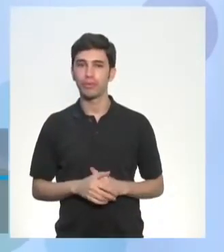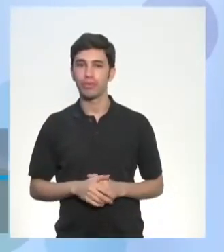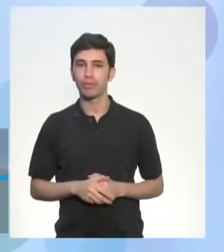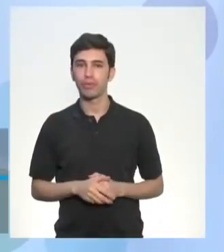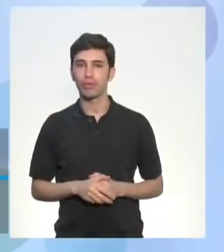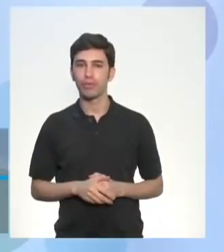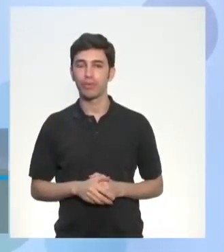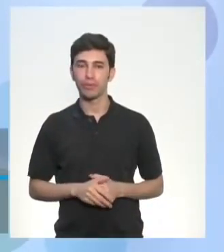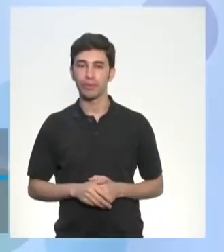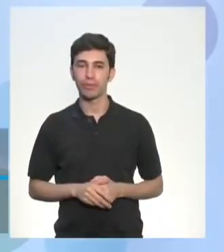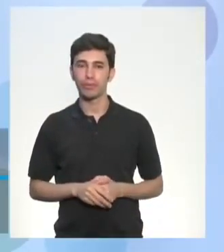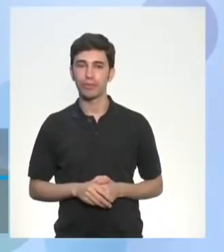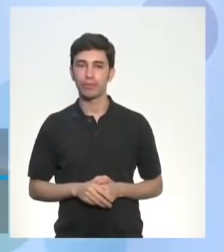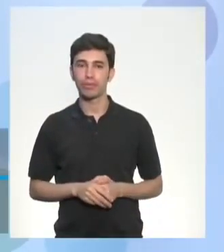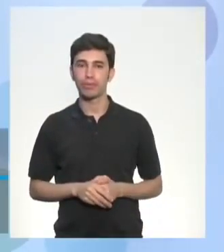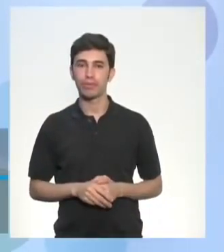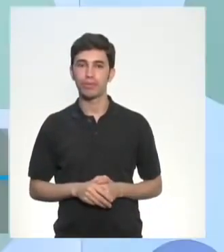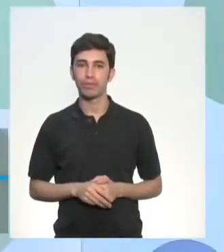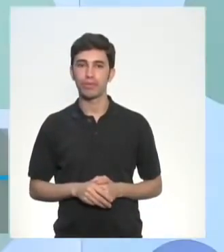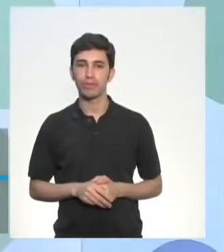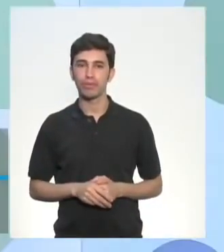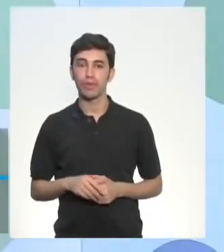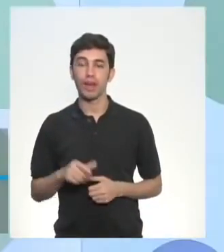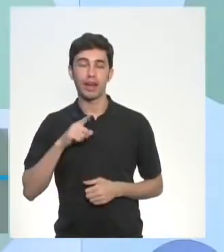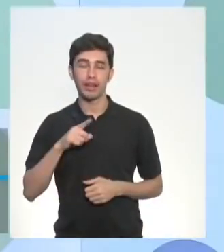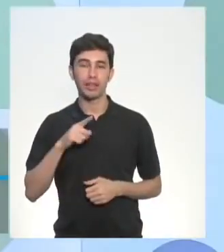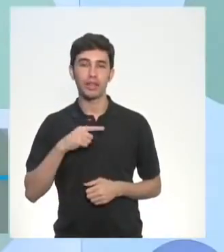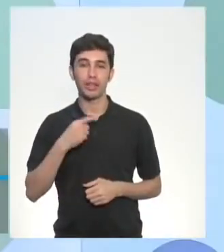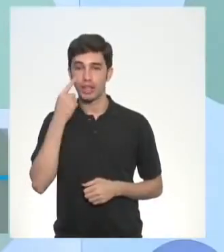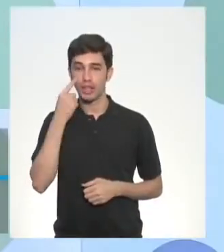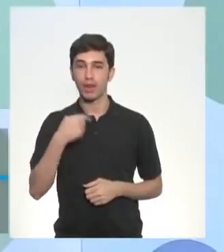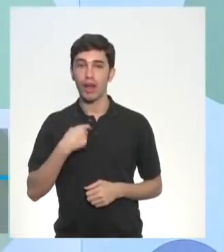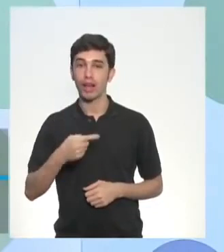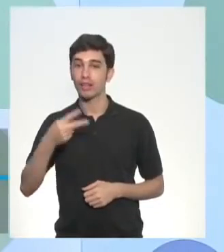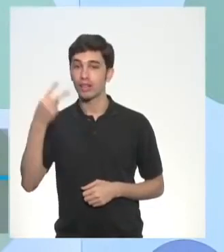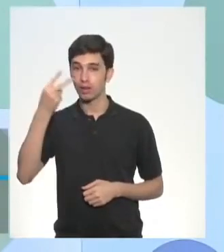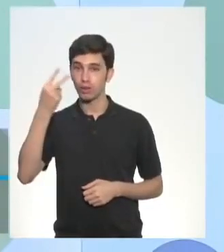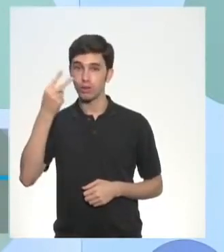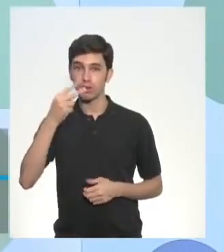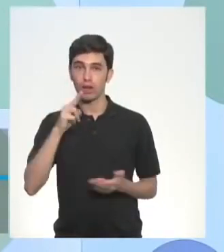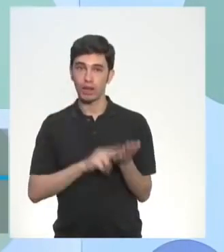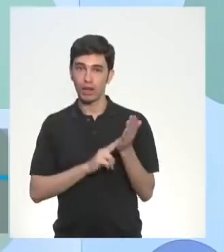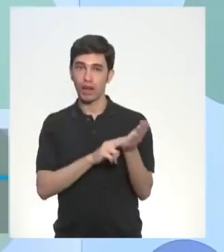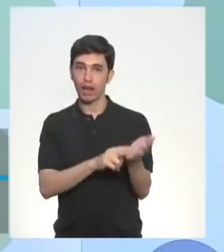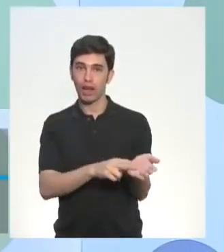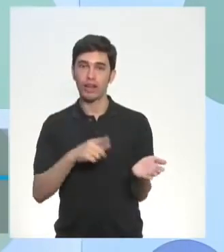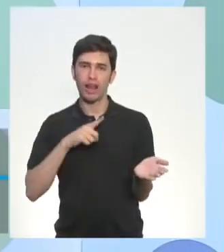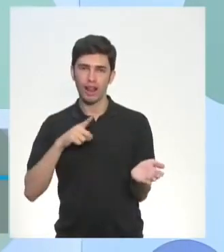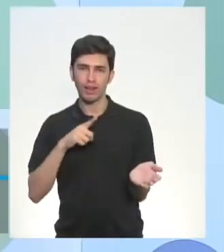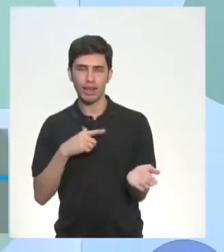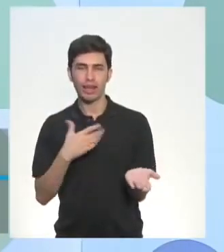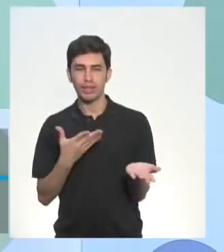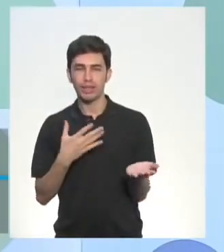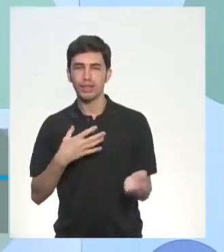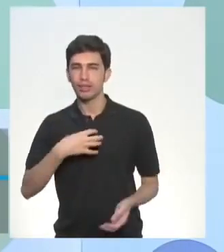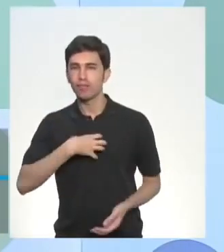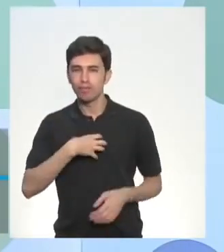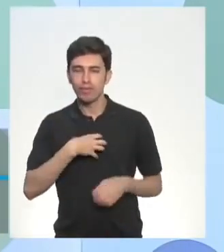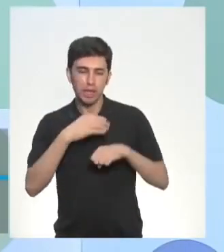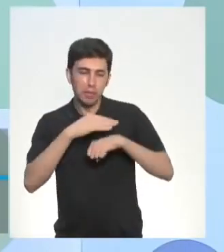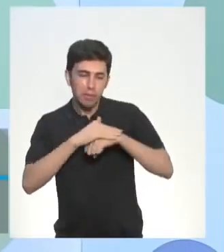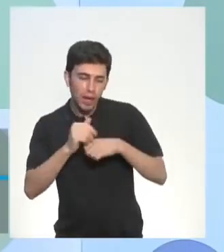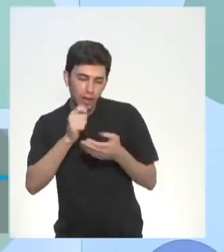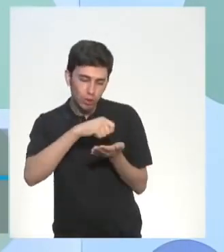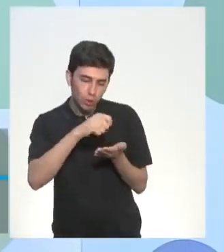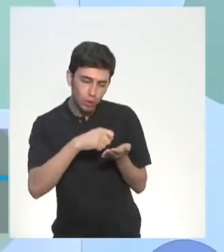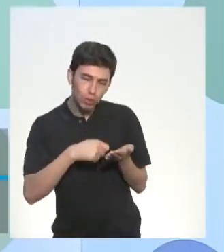foram as respostas que foram chegando. Muito bem. Então a gente tem aí o seguinte, né? A segunda carta, ela tem esse teor mais afetivo, né? É uma carta